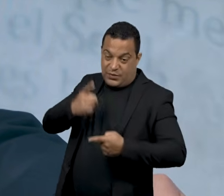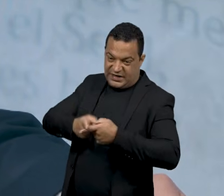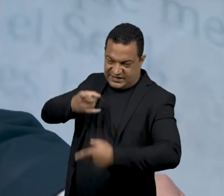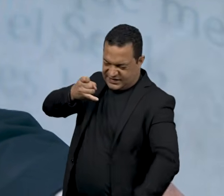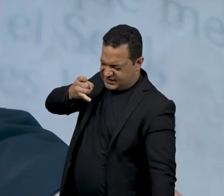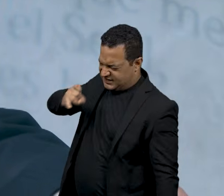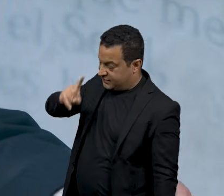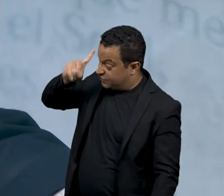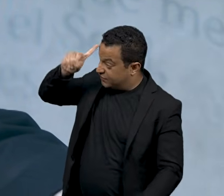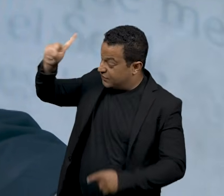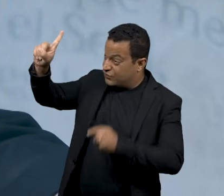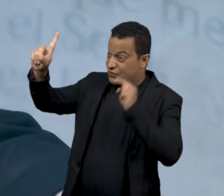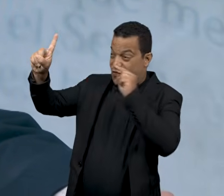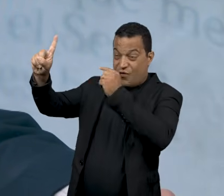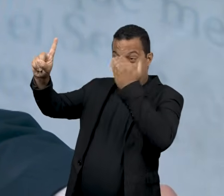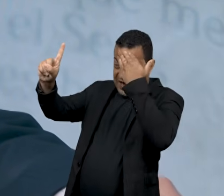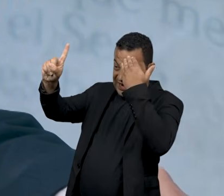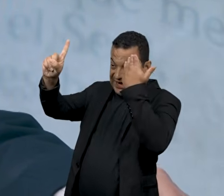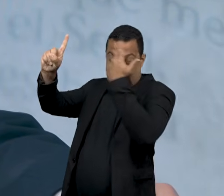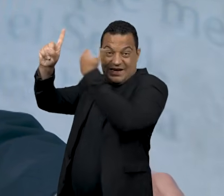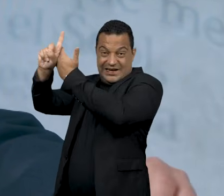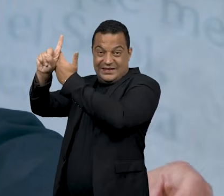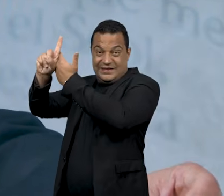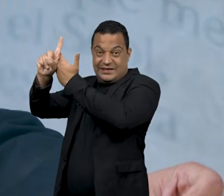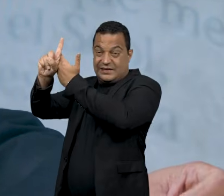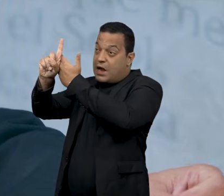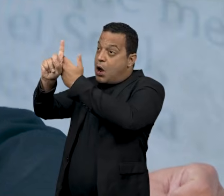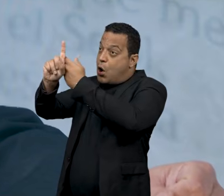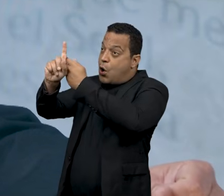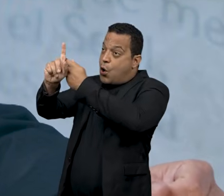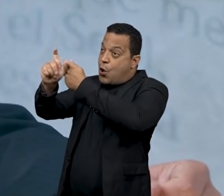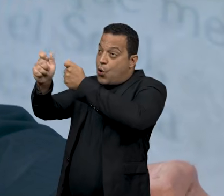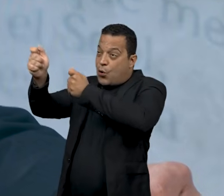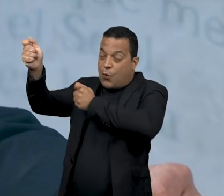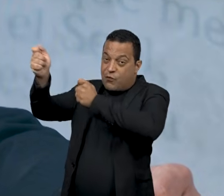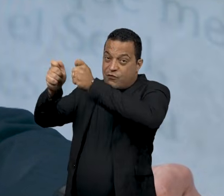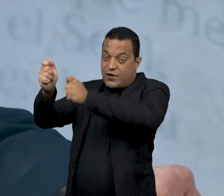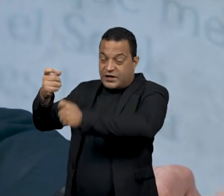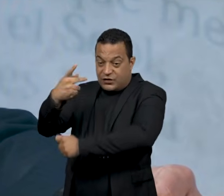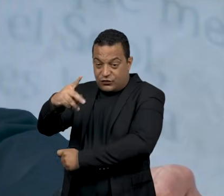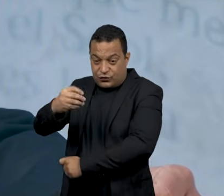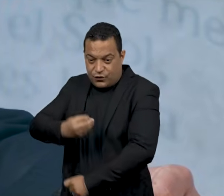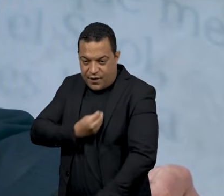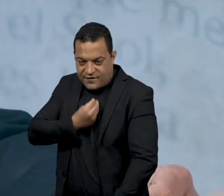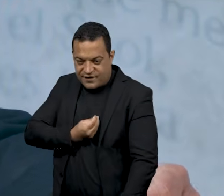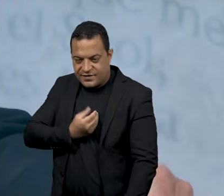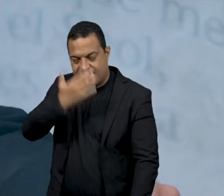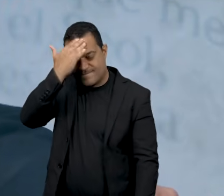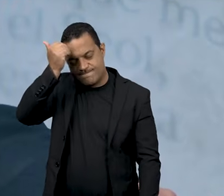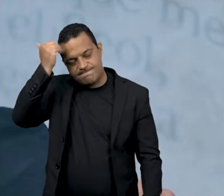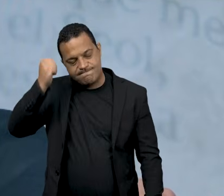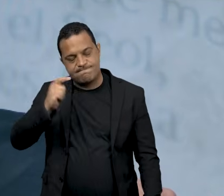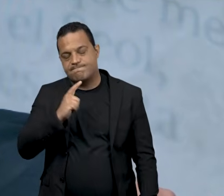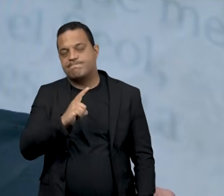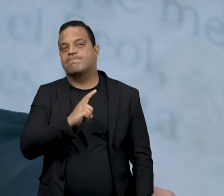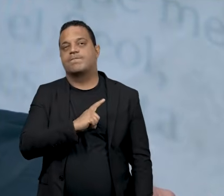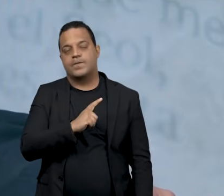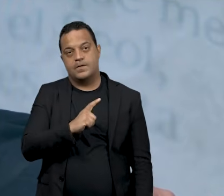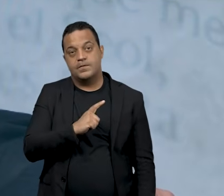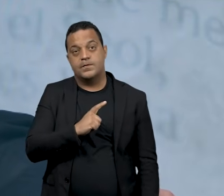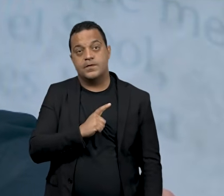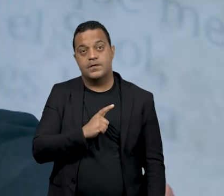em Deus, uma mente com a palavra do Senhor como guia para o seu dia a dia, é uma mente